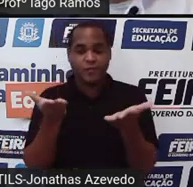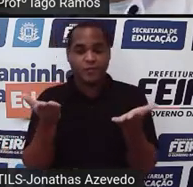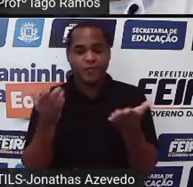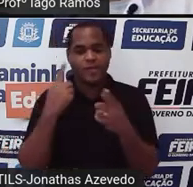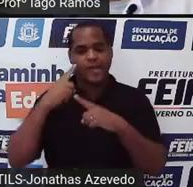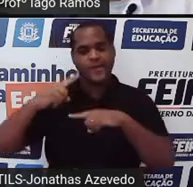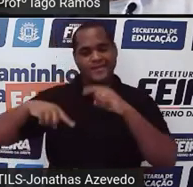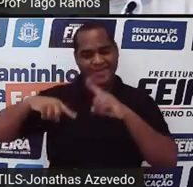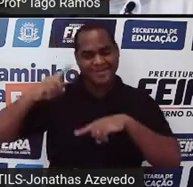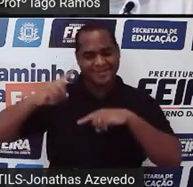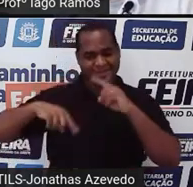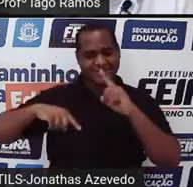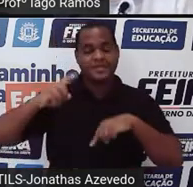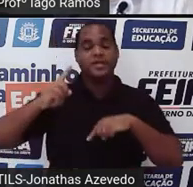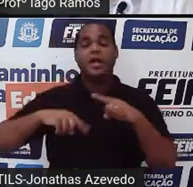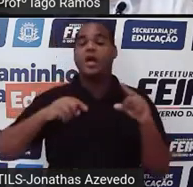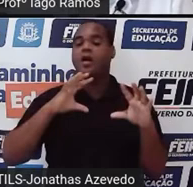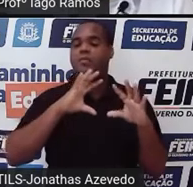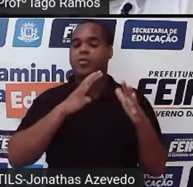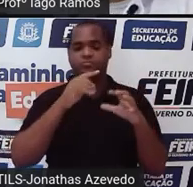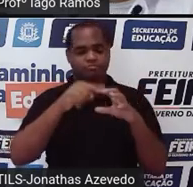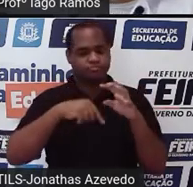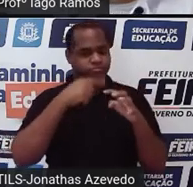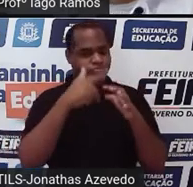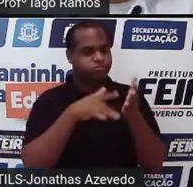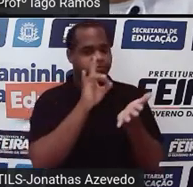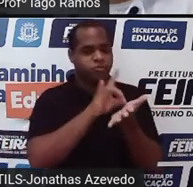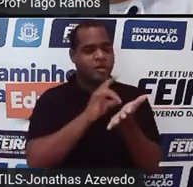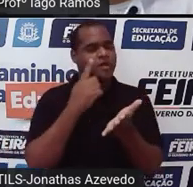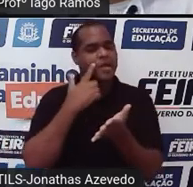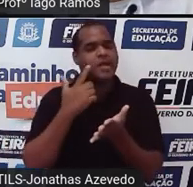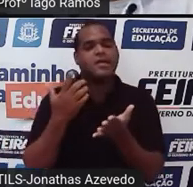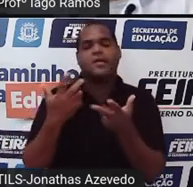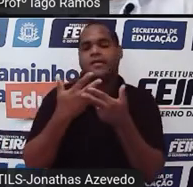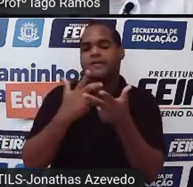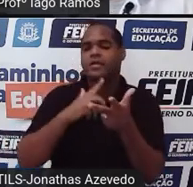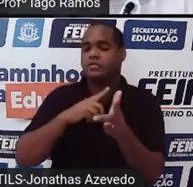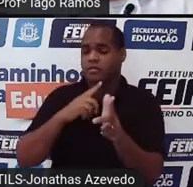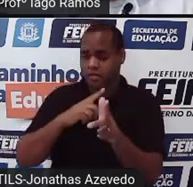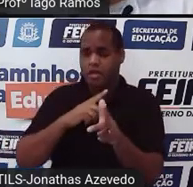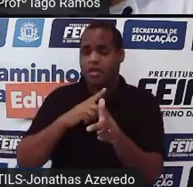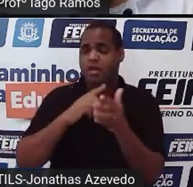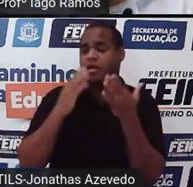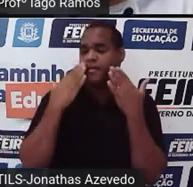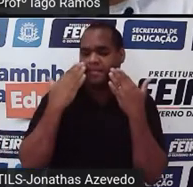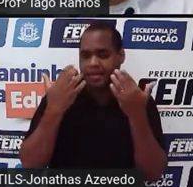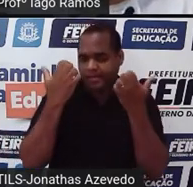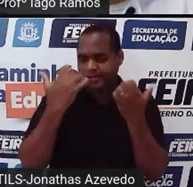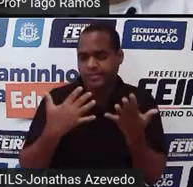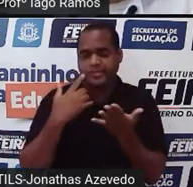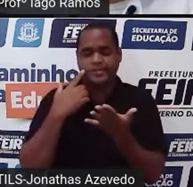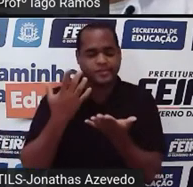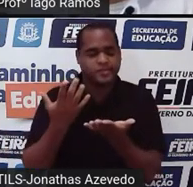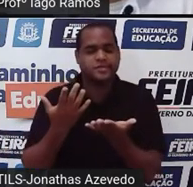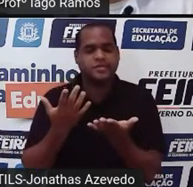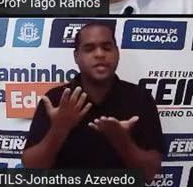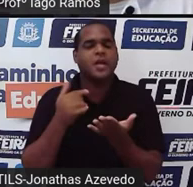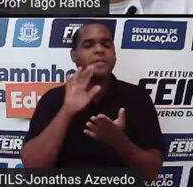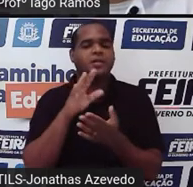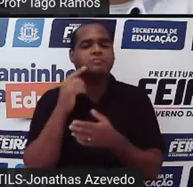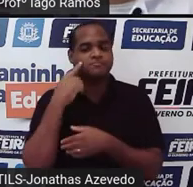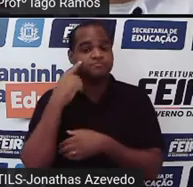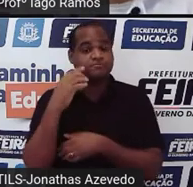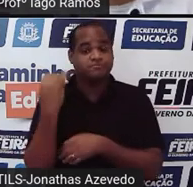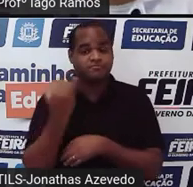no mundo real né e representam sólidos geométricos Como assim professor me dá um exemplo olha só um exemplo